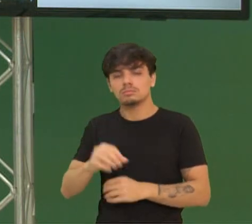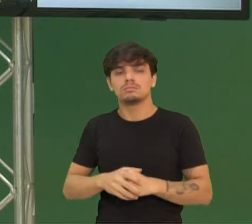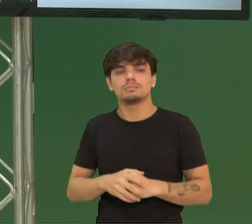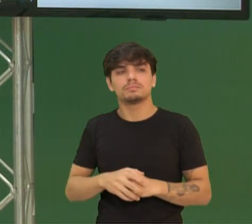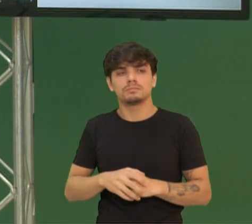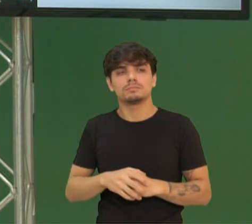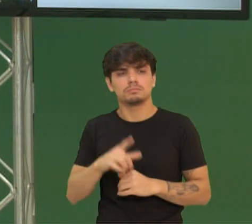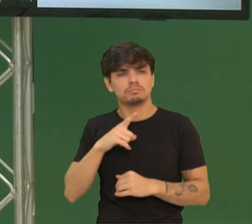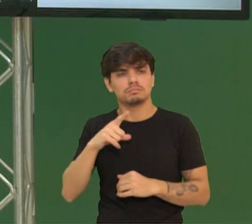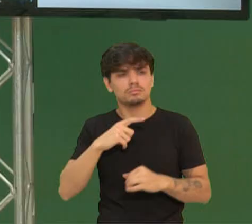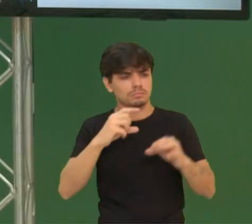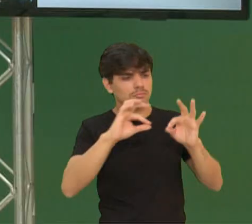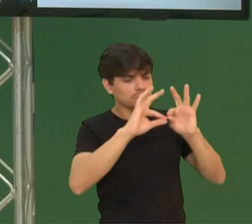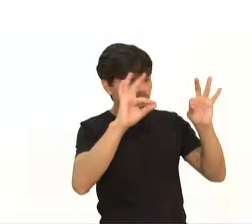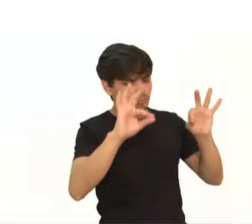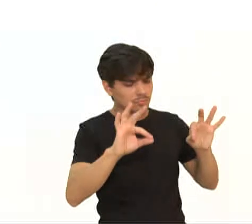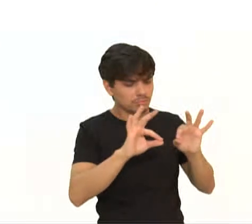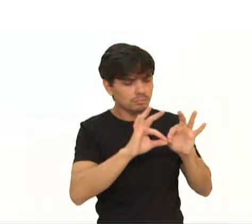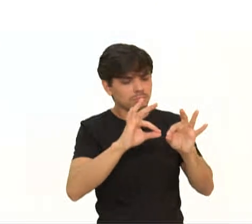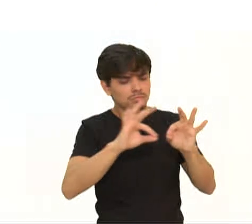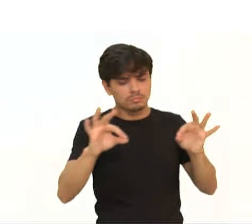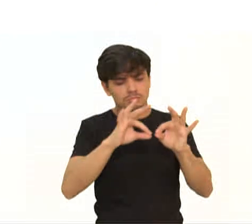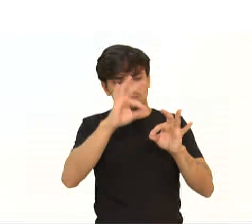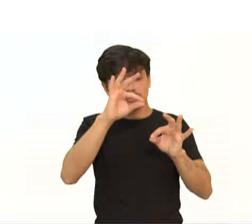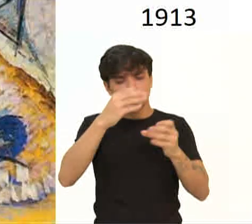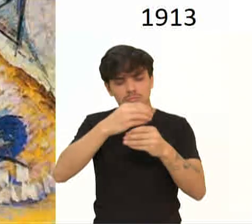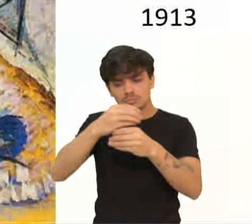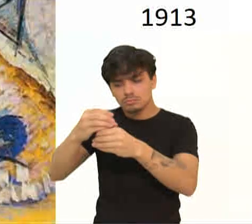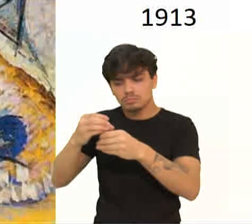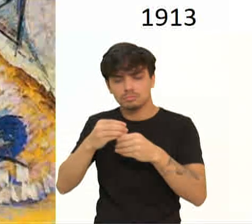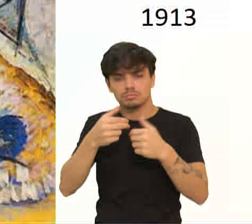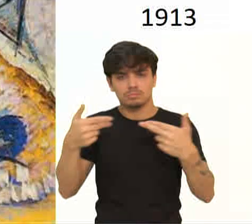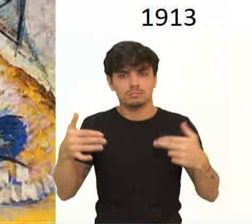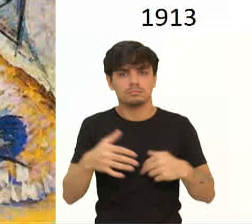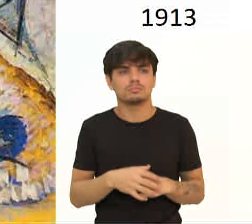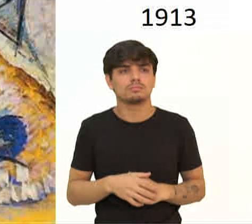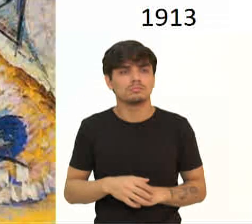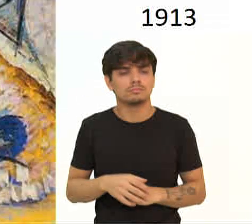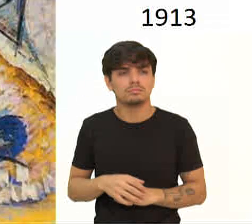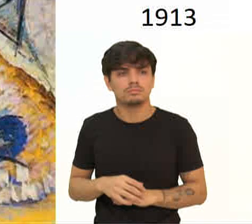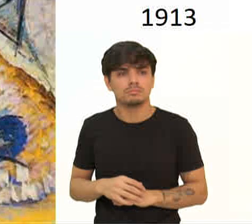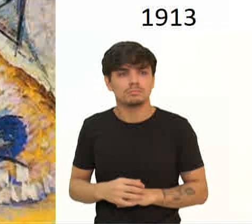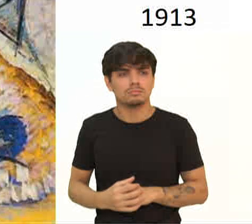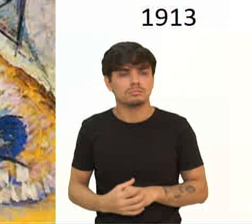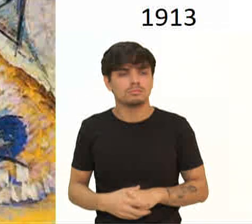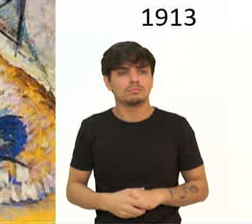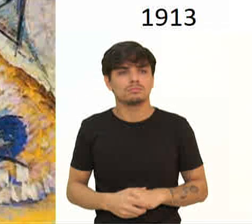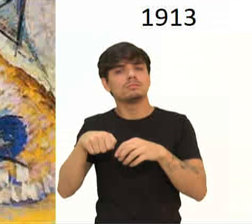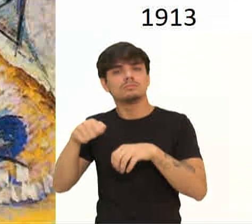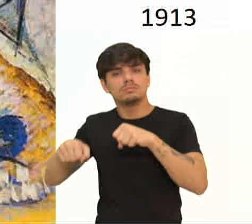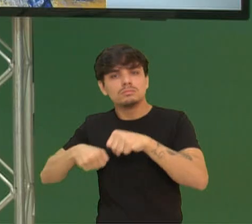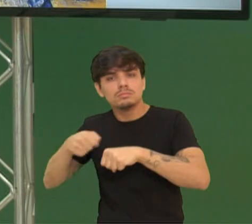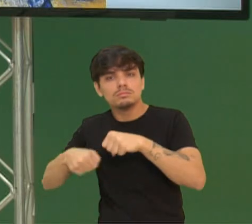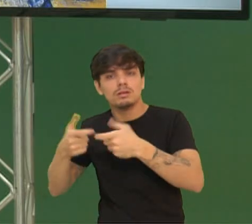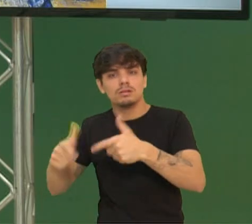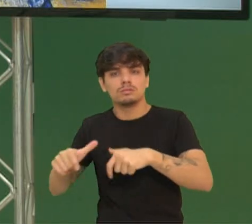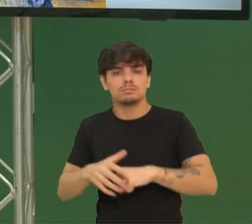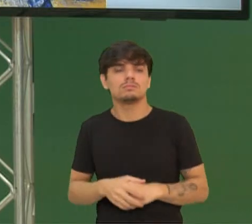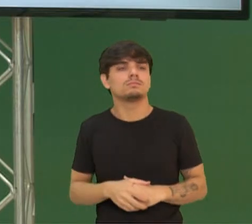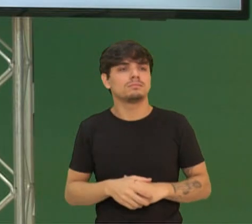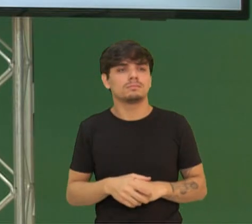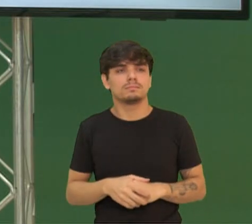esse urbanismo, por essa vida moderna que estava surgindo com fábrica, com um monte de coisa que não existia antes.